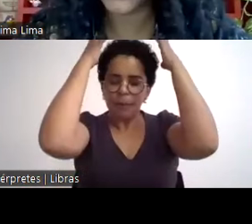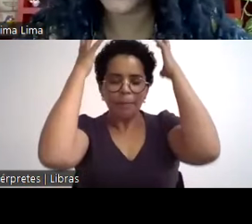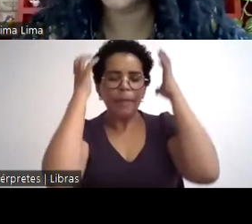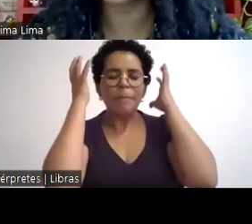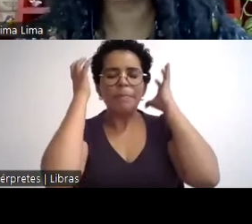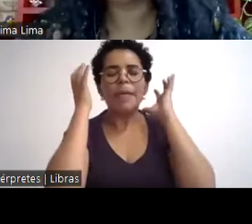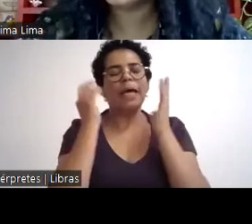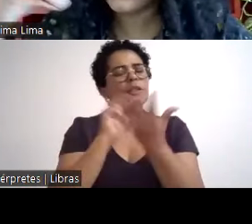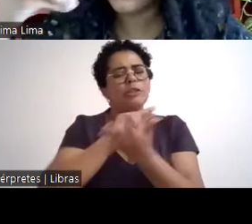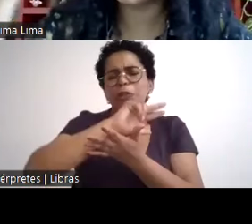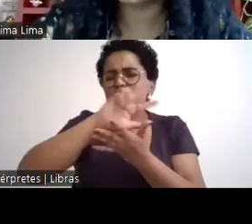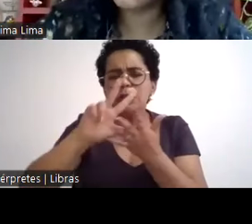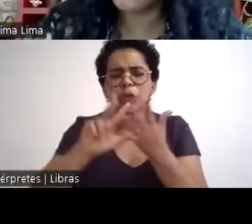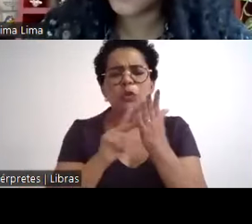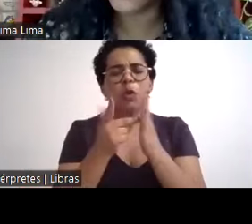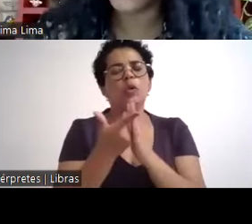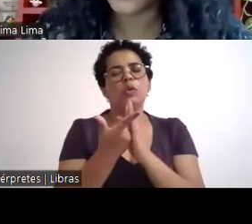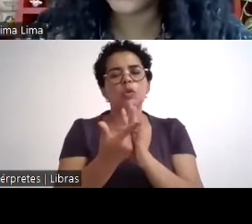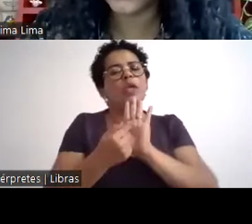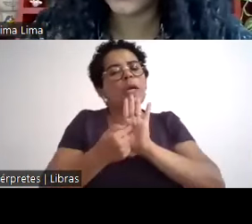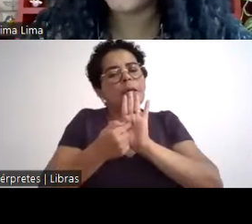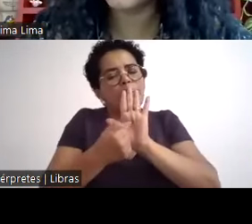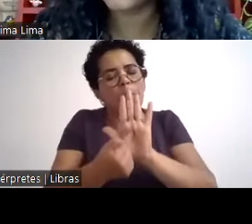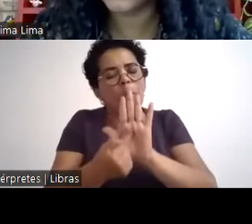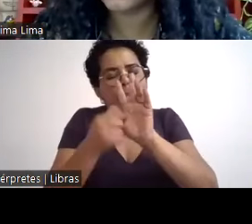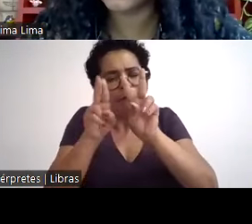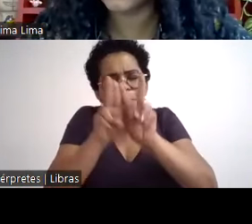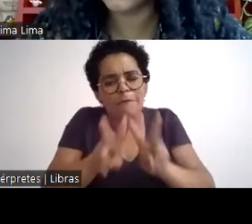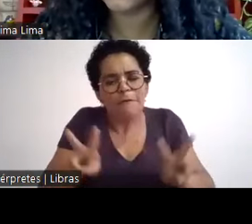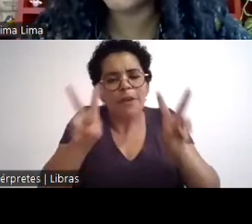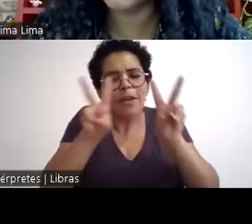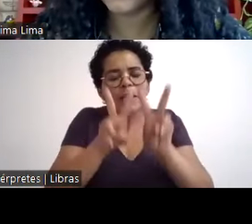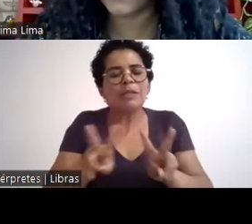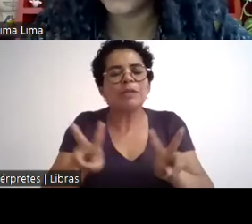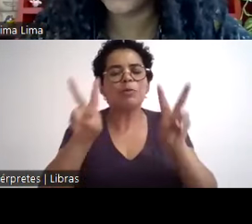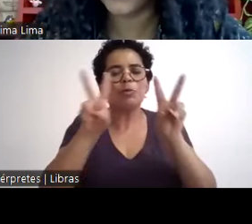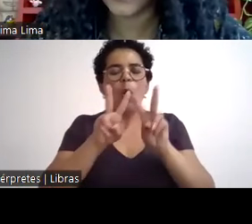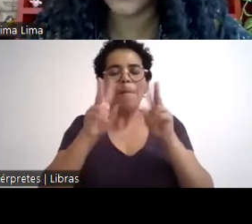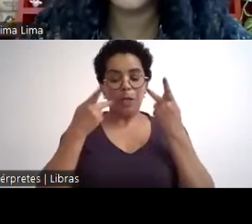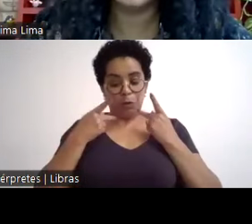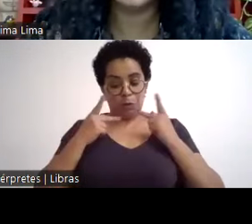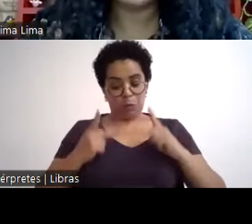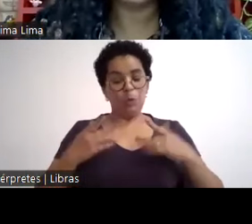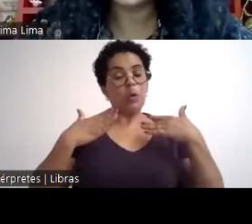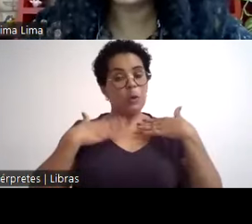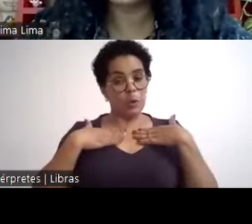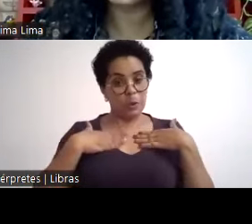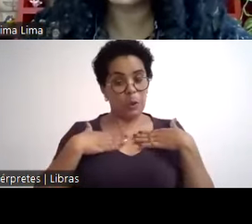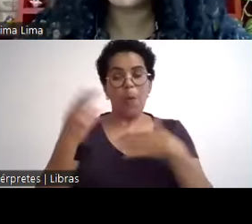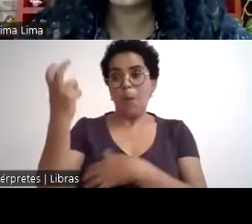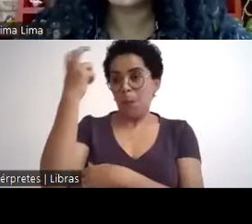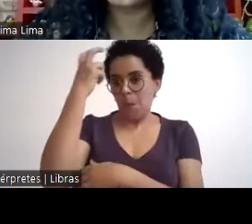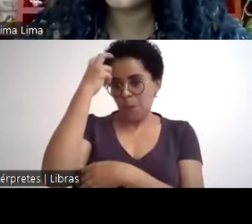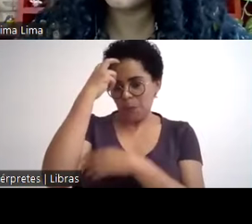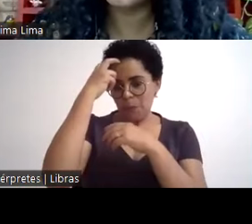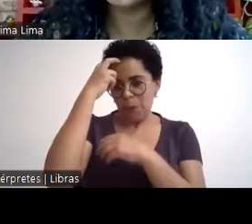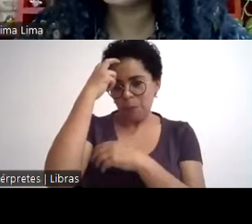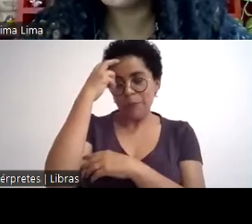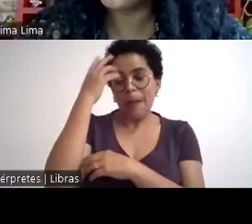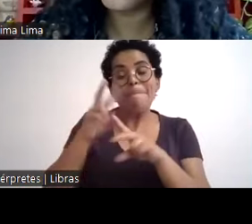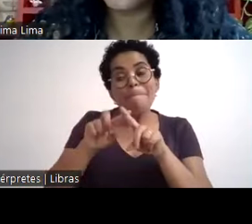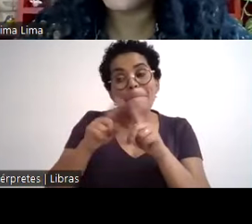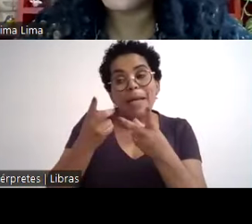outros aspectos que traduzissem visualmente esse legado cultural, mas eu tinha que entender